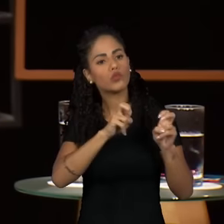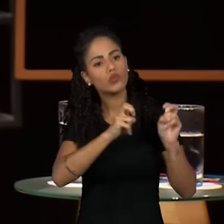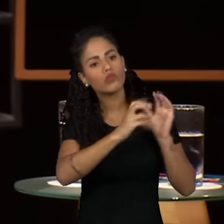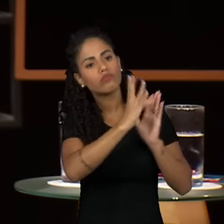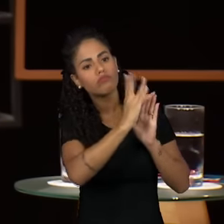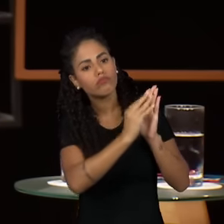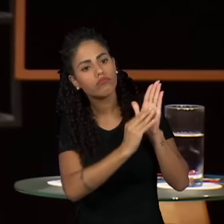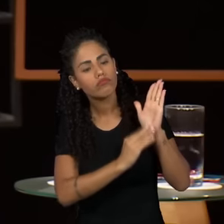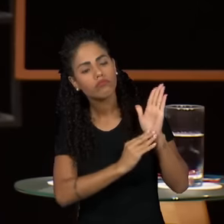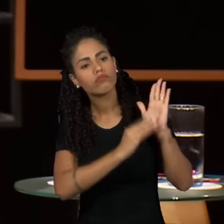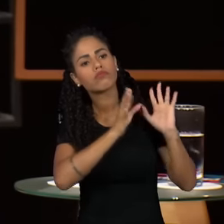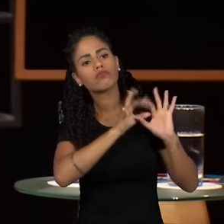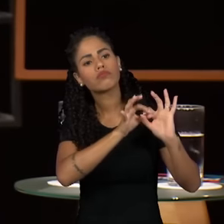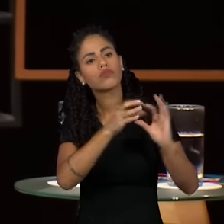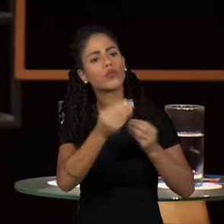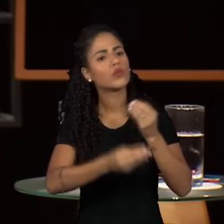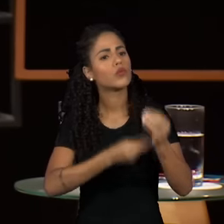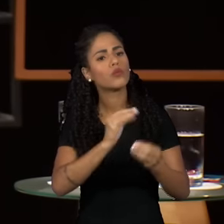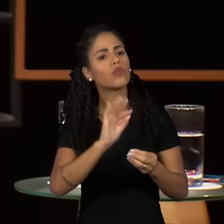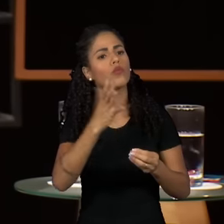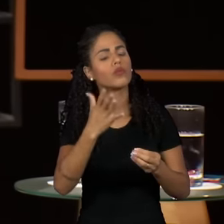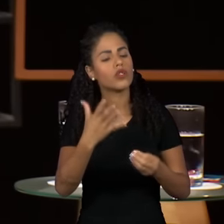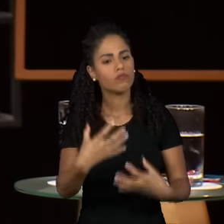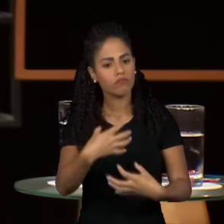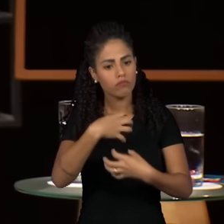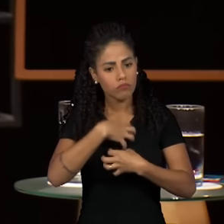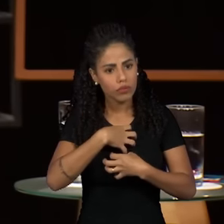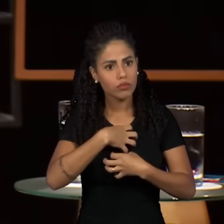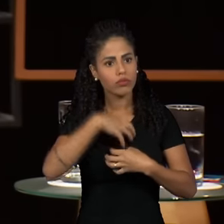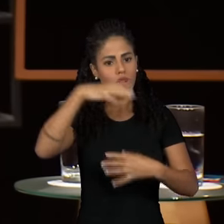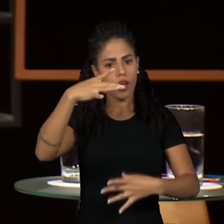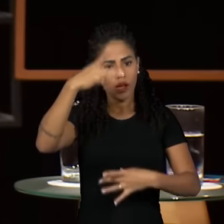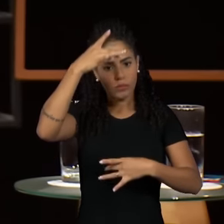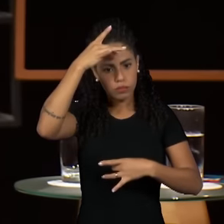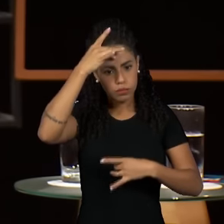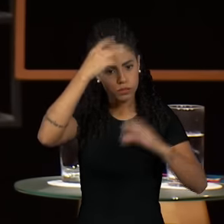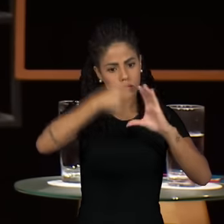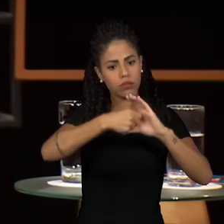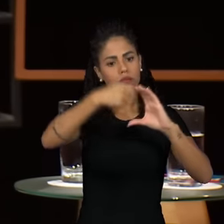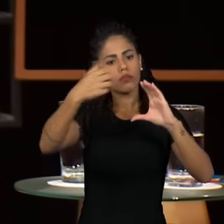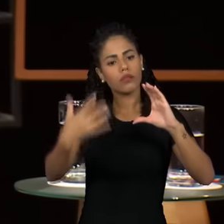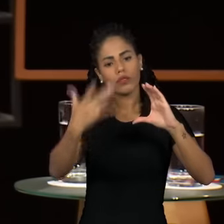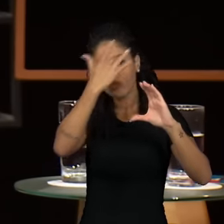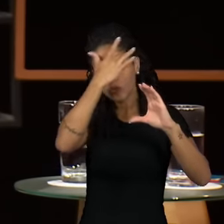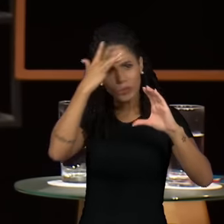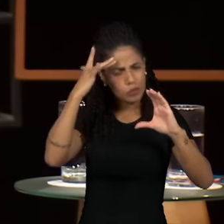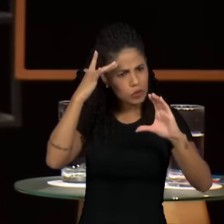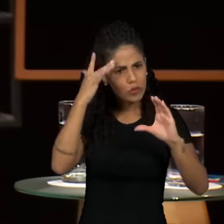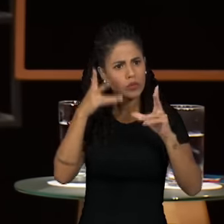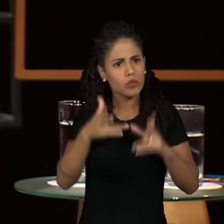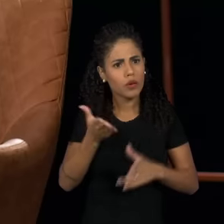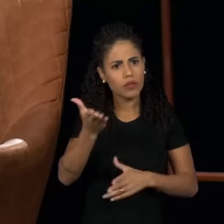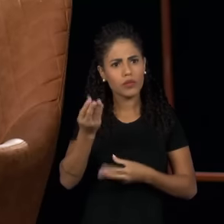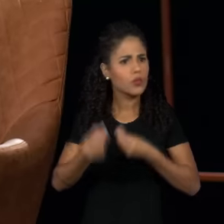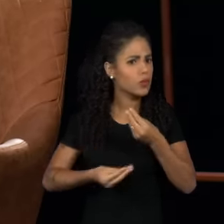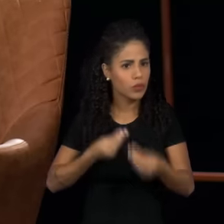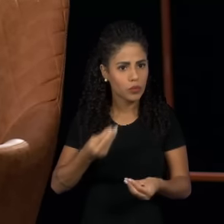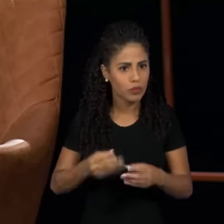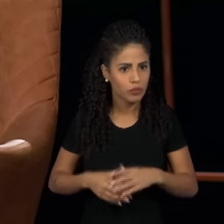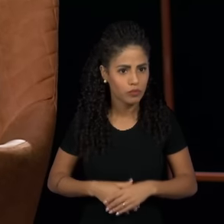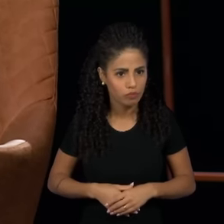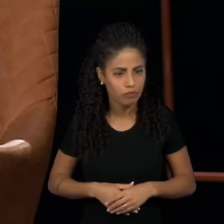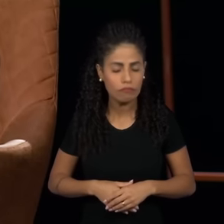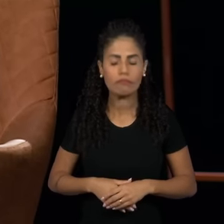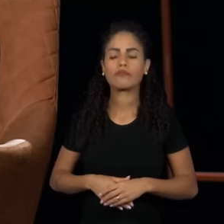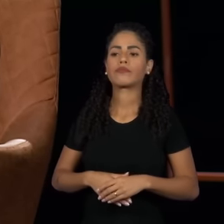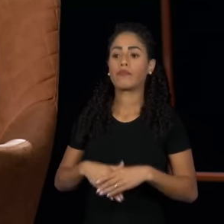Né? Qual é o seu processo de entrar no caráter e nos valores de uma personagem como essa, por exemplo?